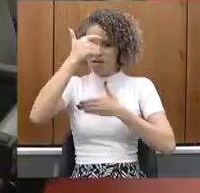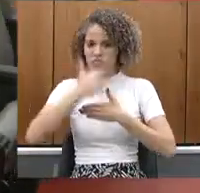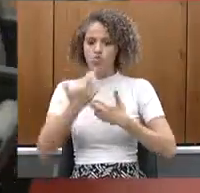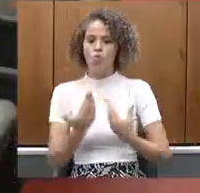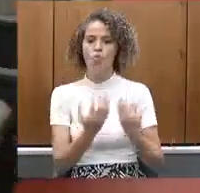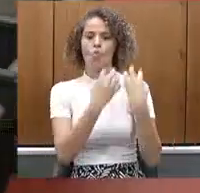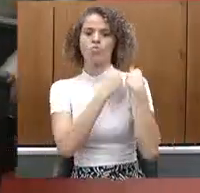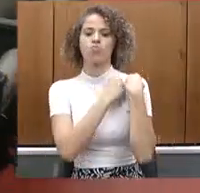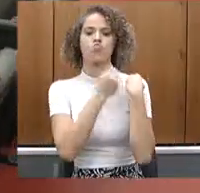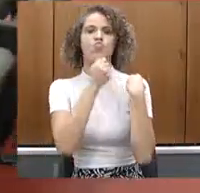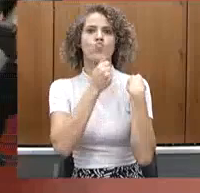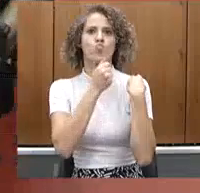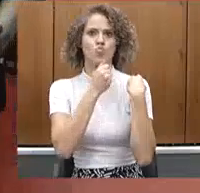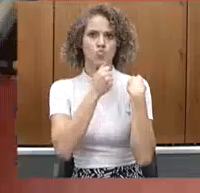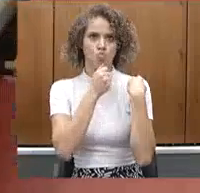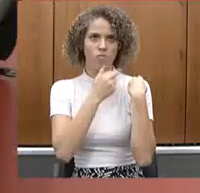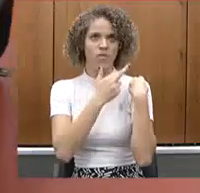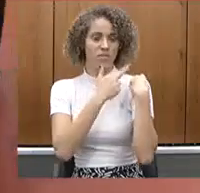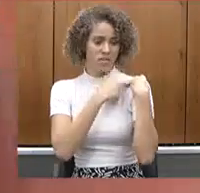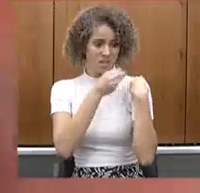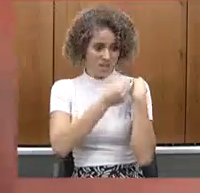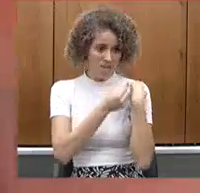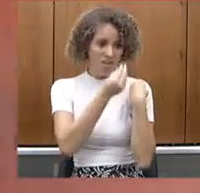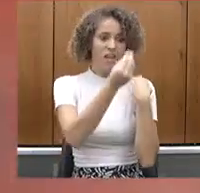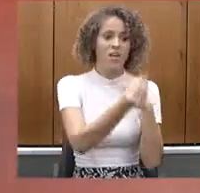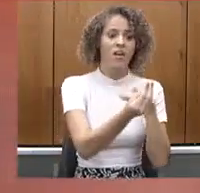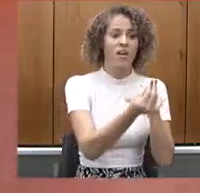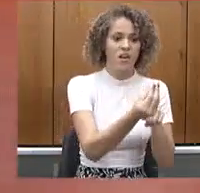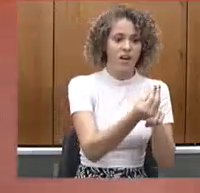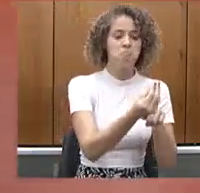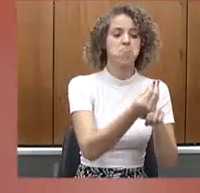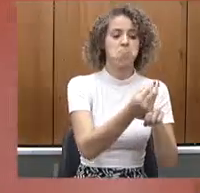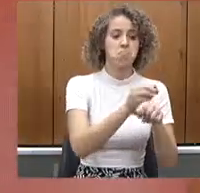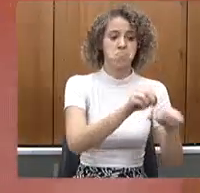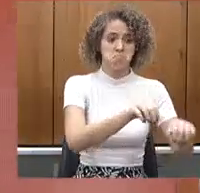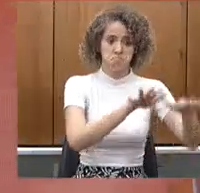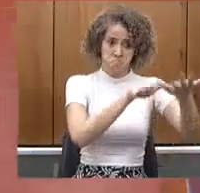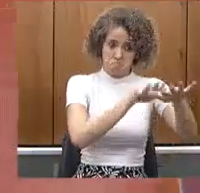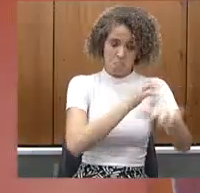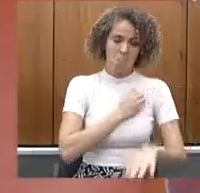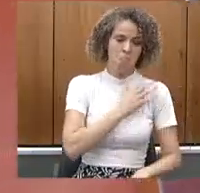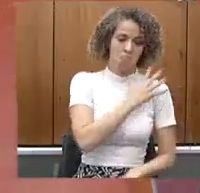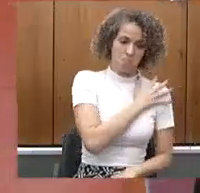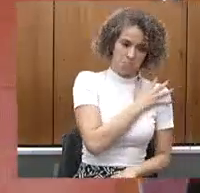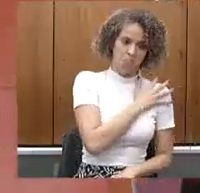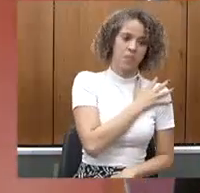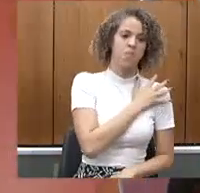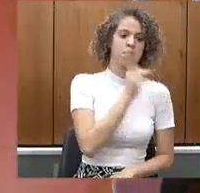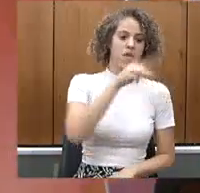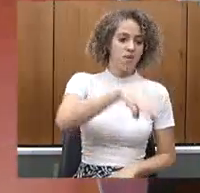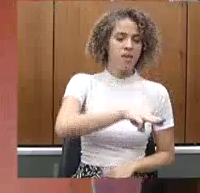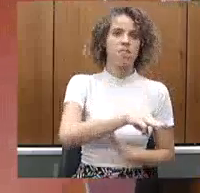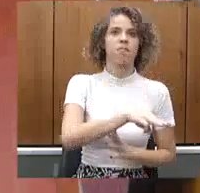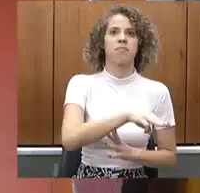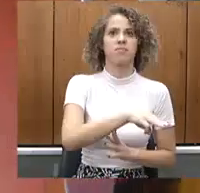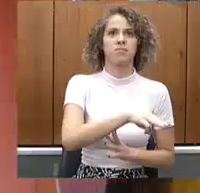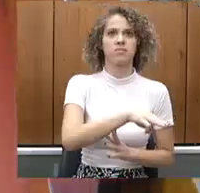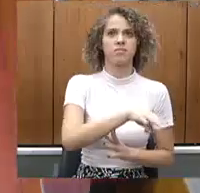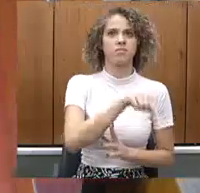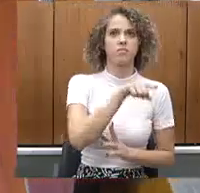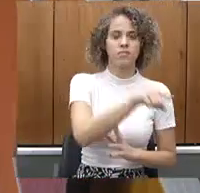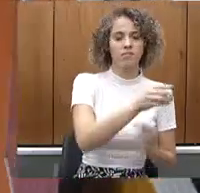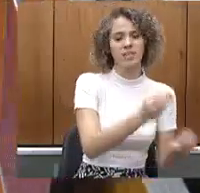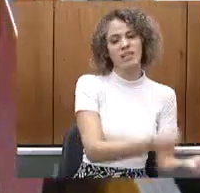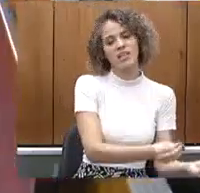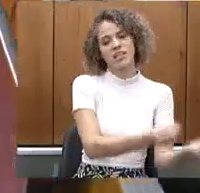experiência o estado maior confira esses dados vindo dos batalhões e das rpms e entrega